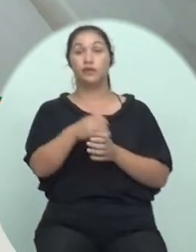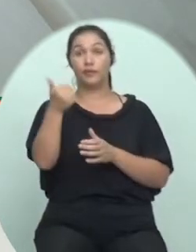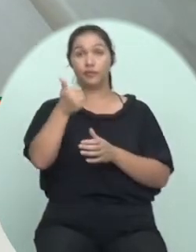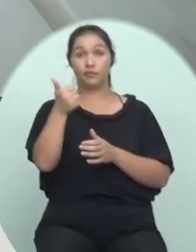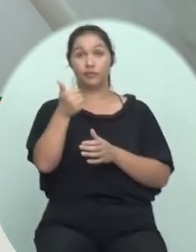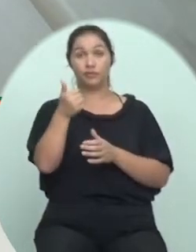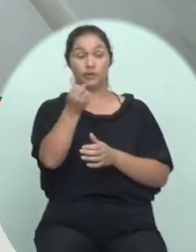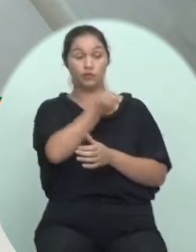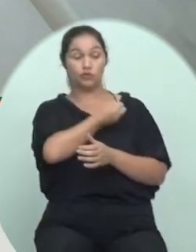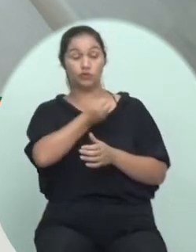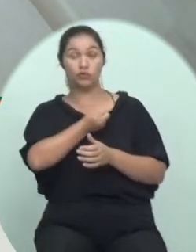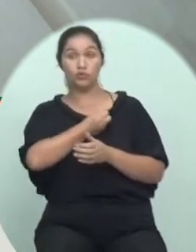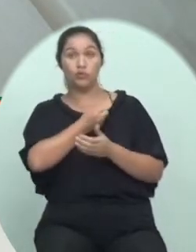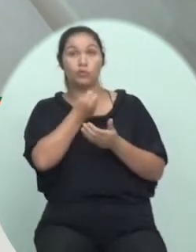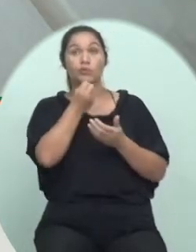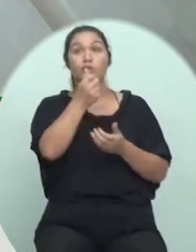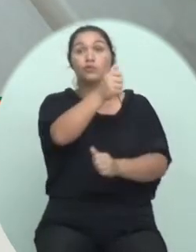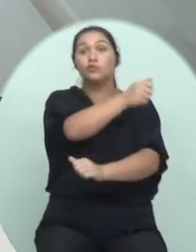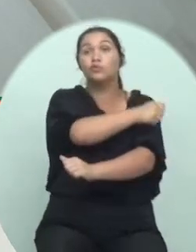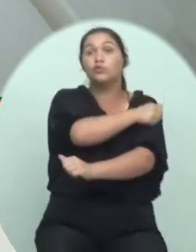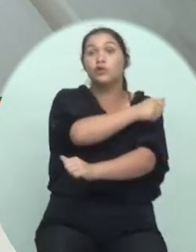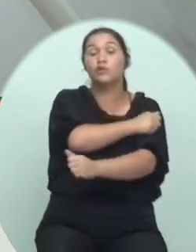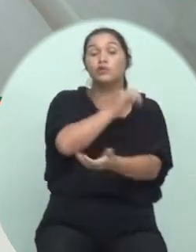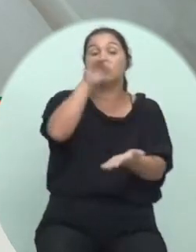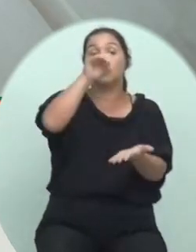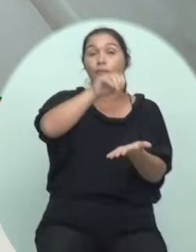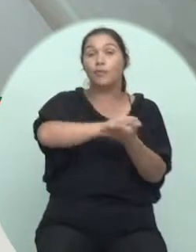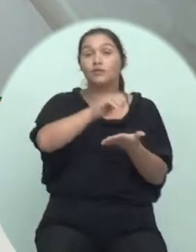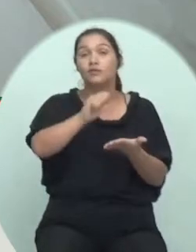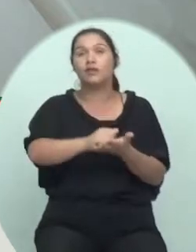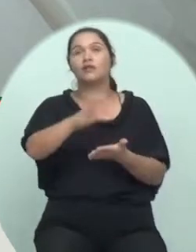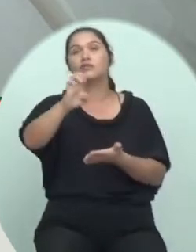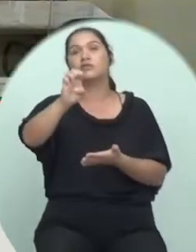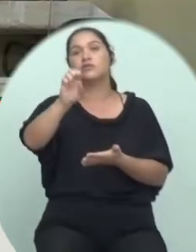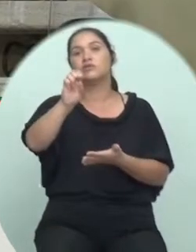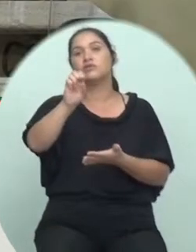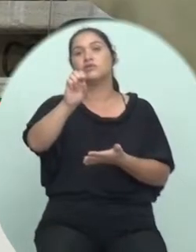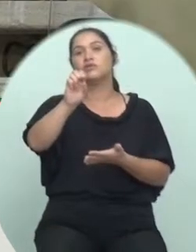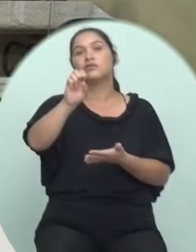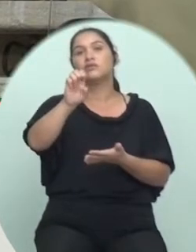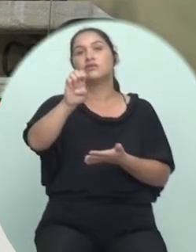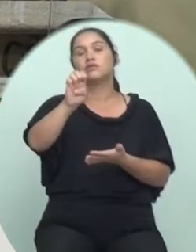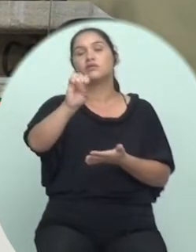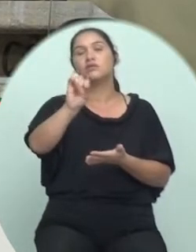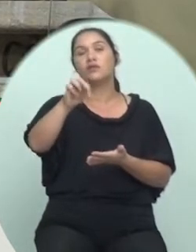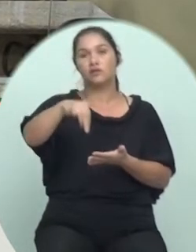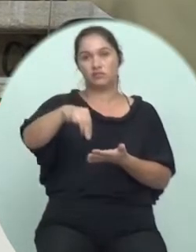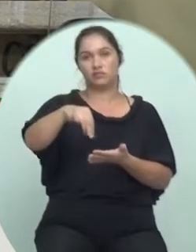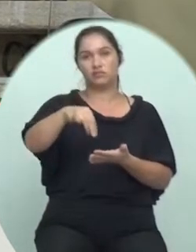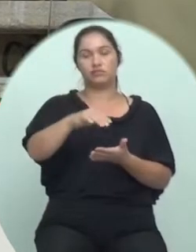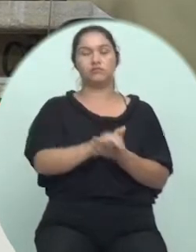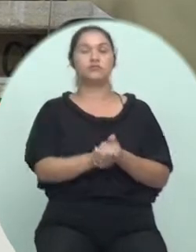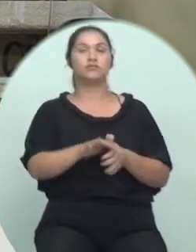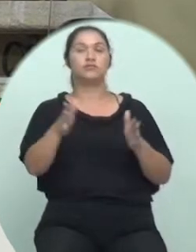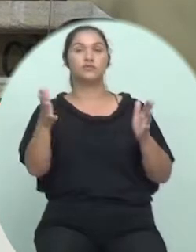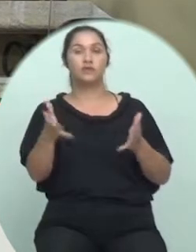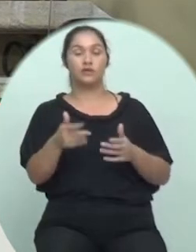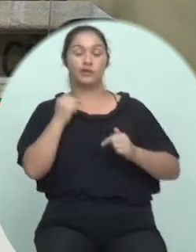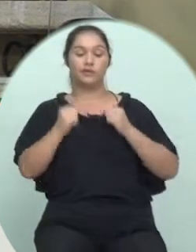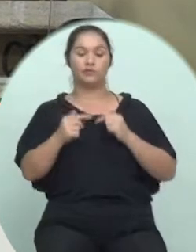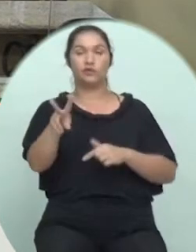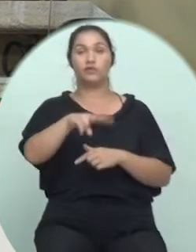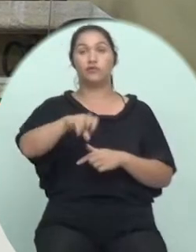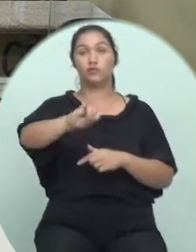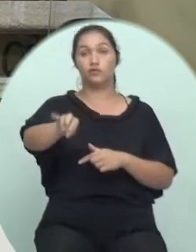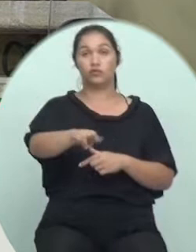de alunos matriculados nos CEINs da AFASC. O requerimento está em discussão. Com a palavra o vereador proponente, vereador